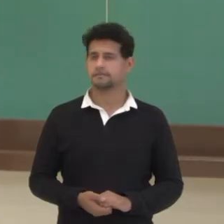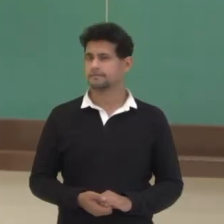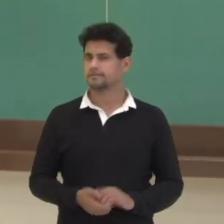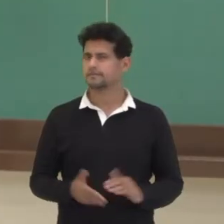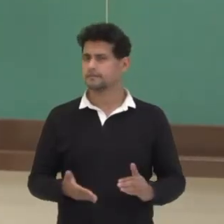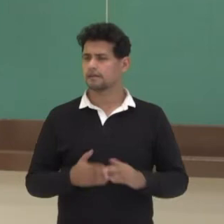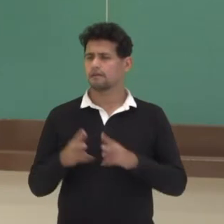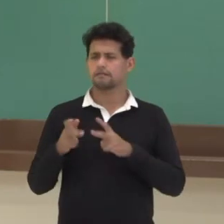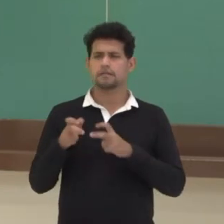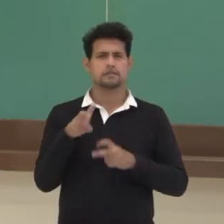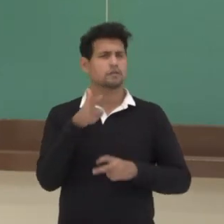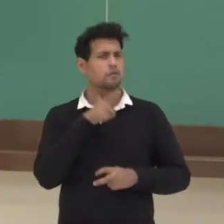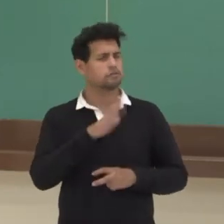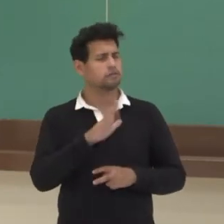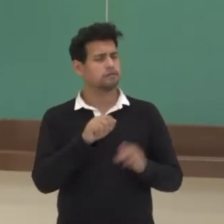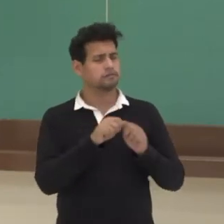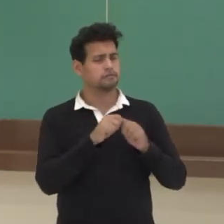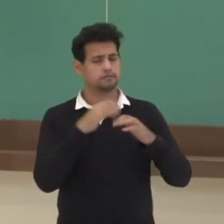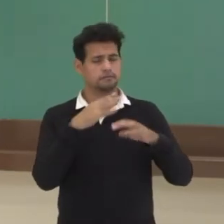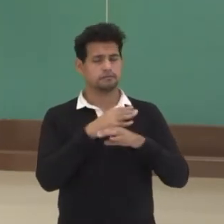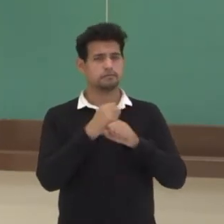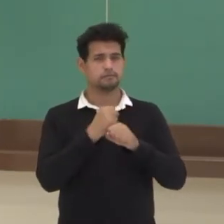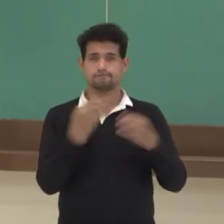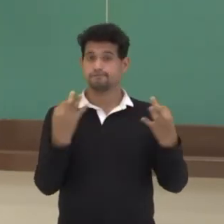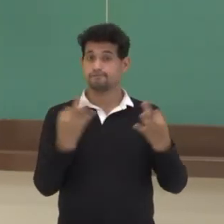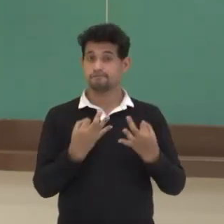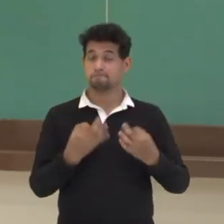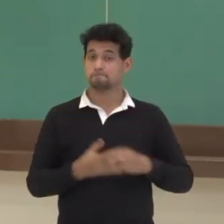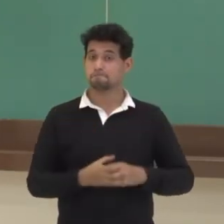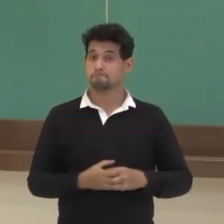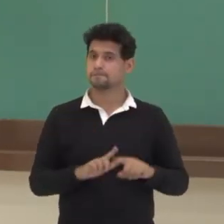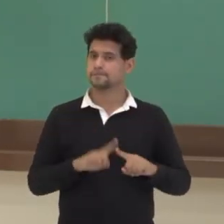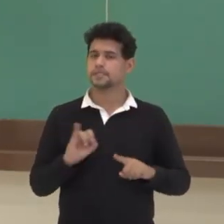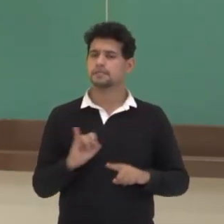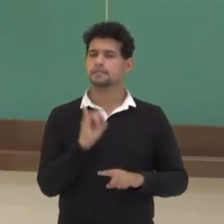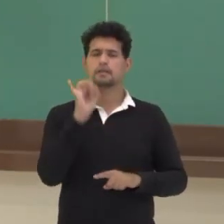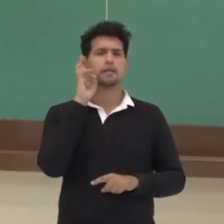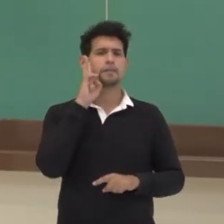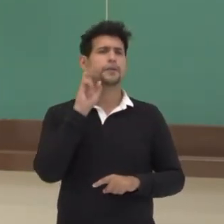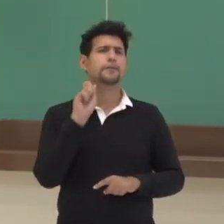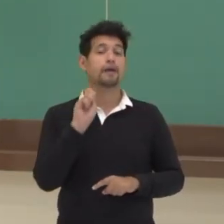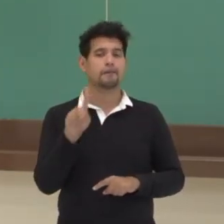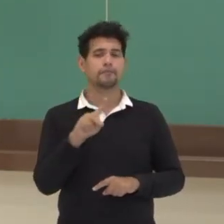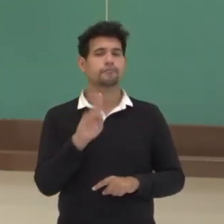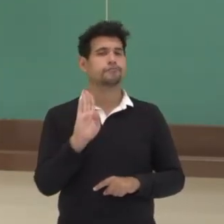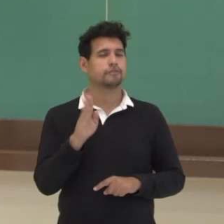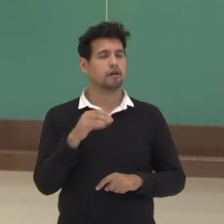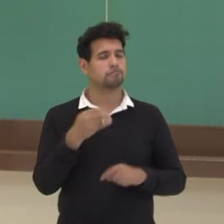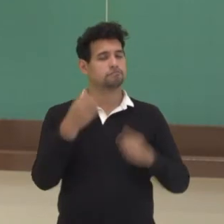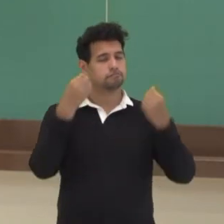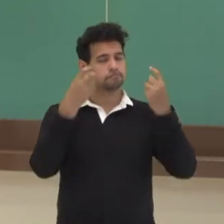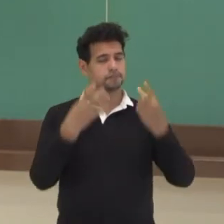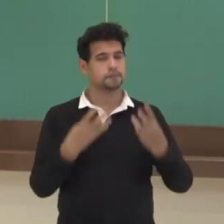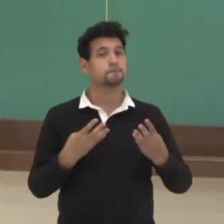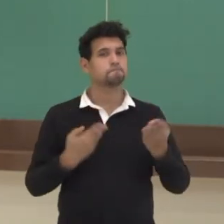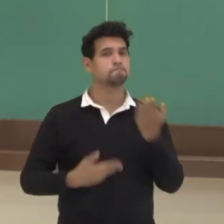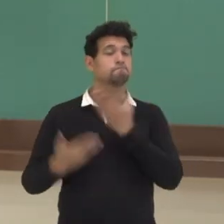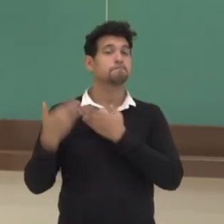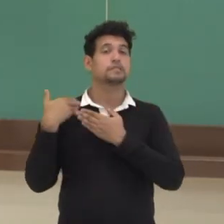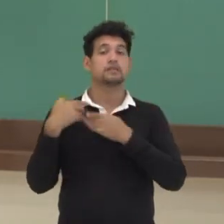vamos ver se você conseguiu fazer esse cálculo corretamente. Lembra que a professora te deu a dica, né? Vamos fazer